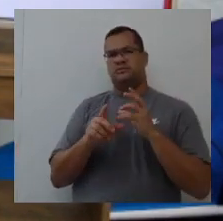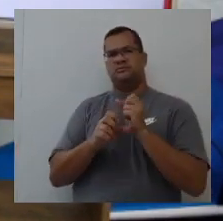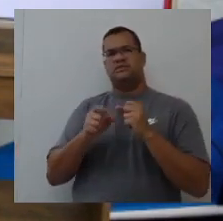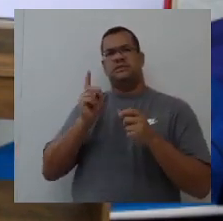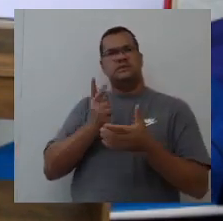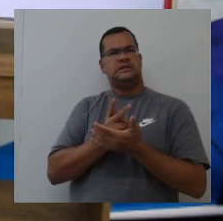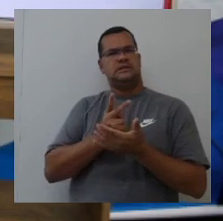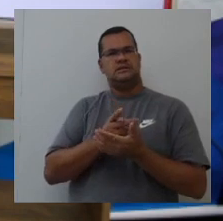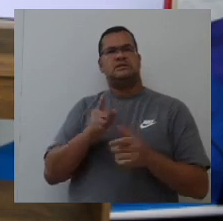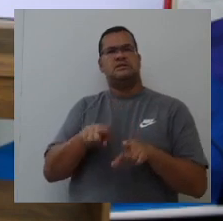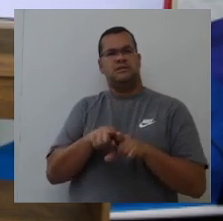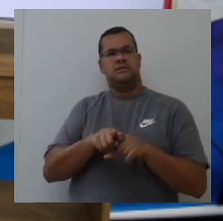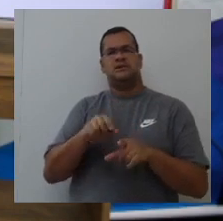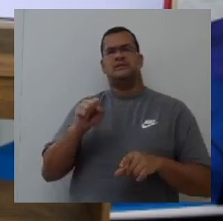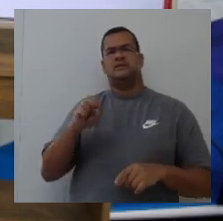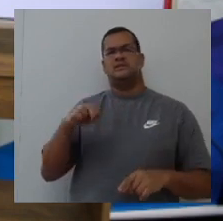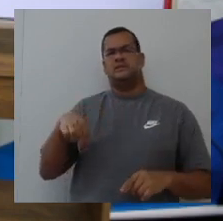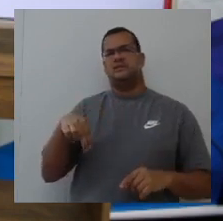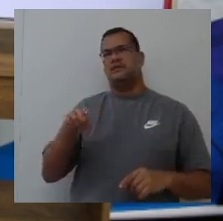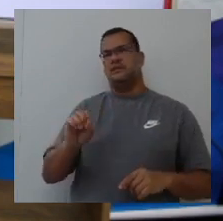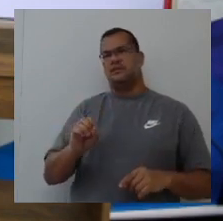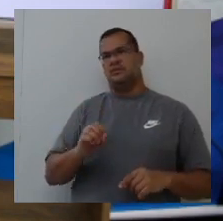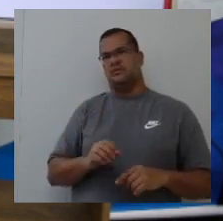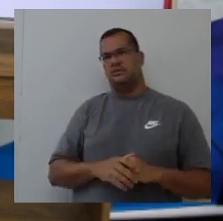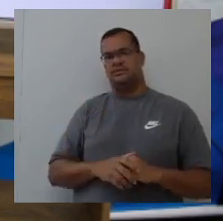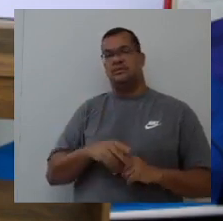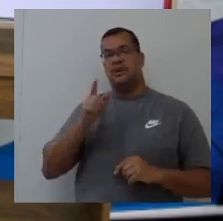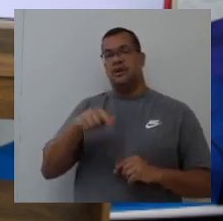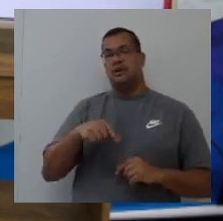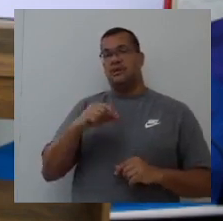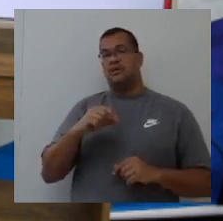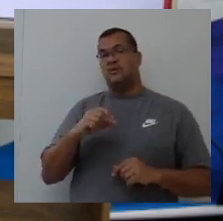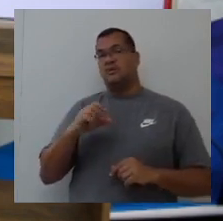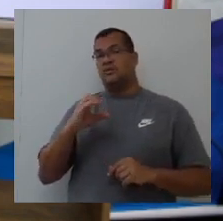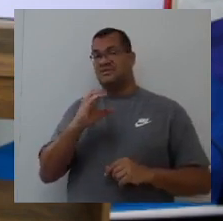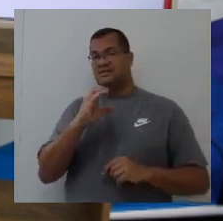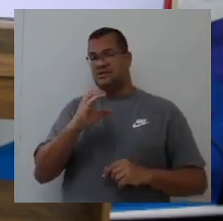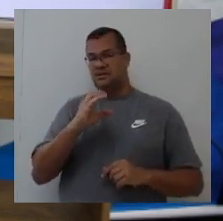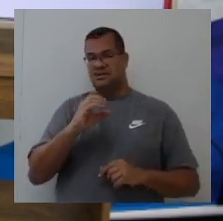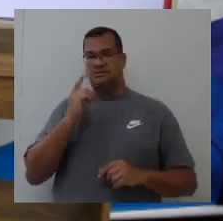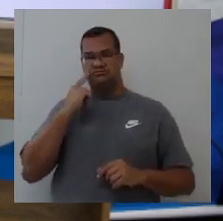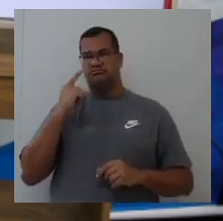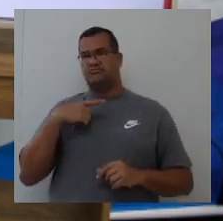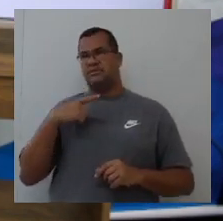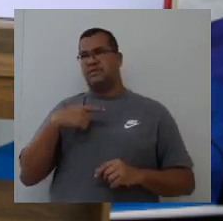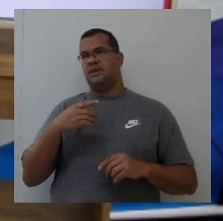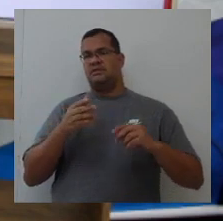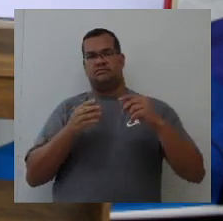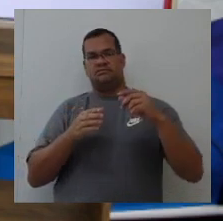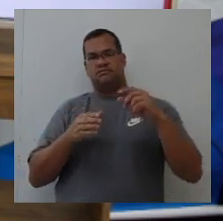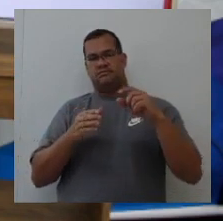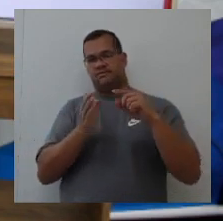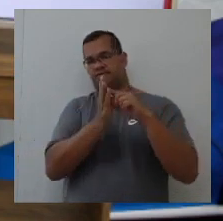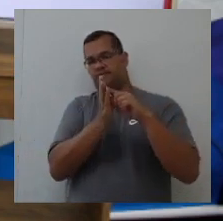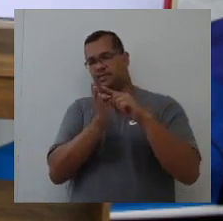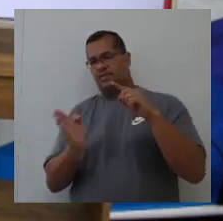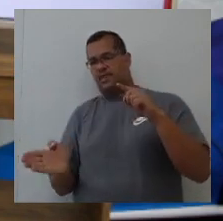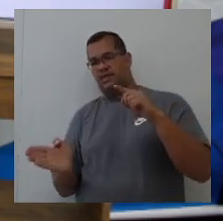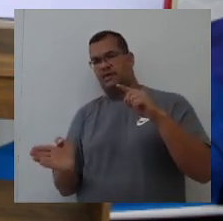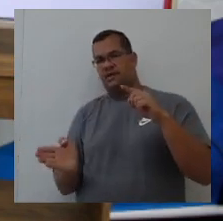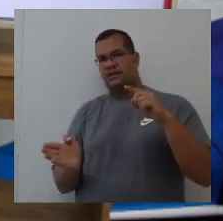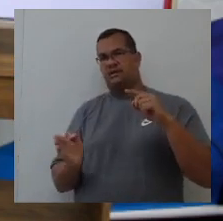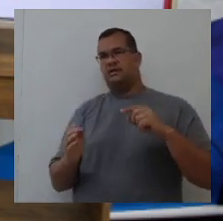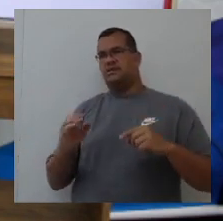trigonométrica seno também. E você vai perceber que, em relação ao ângulo C, eu tenho um cateto na frente dele, ó. O cateto da frente tem a